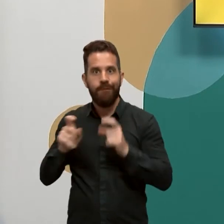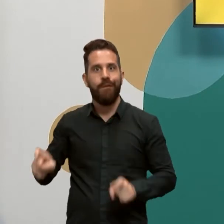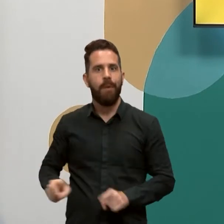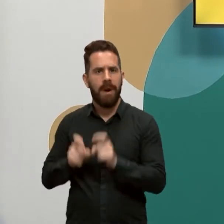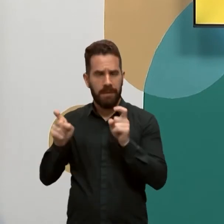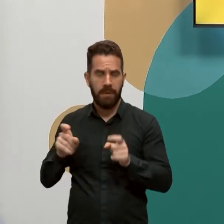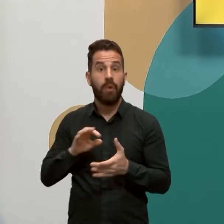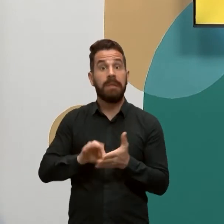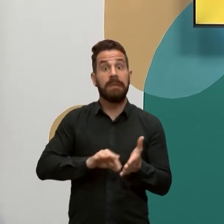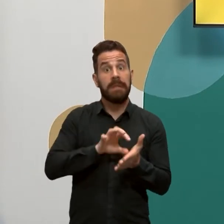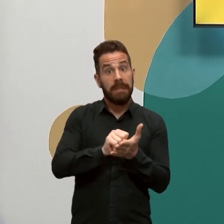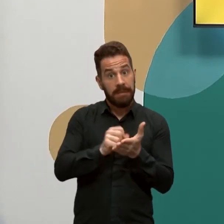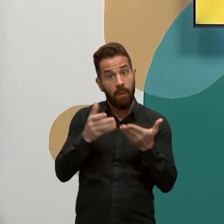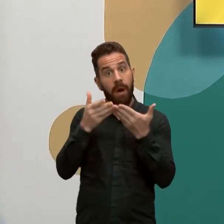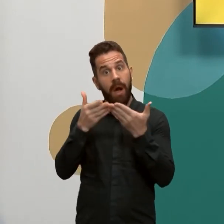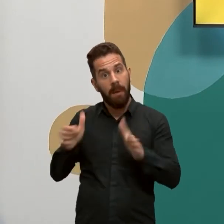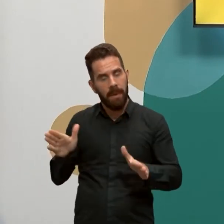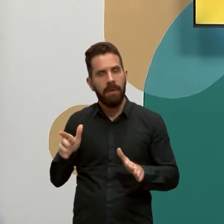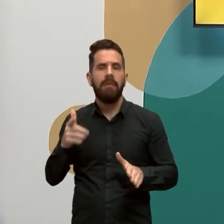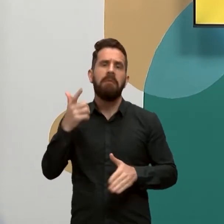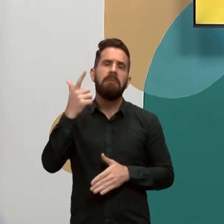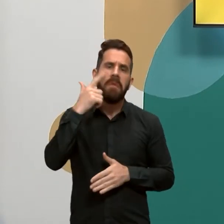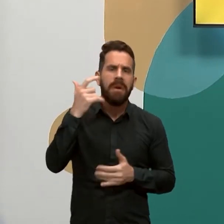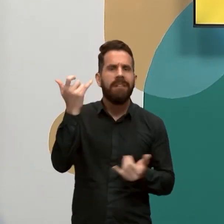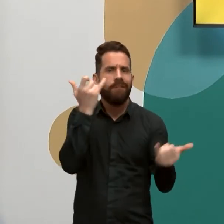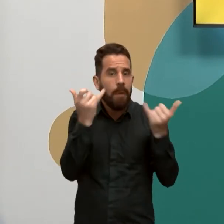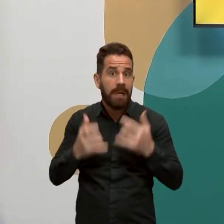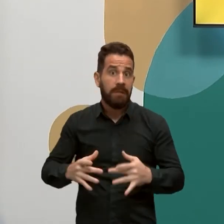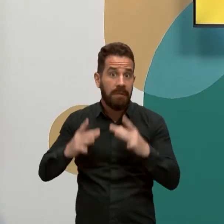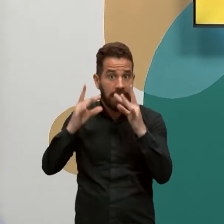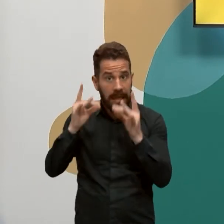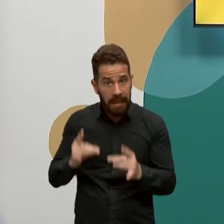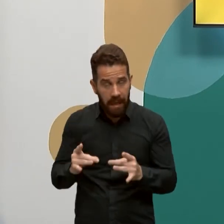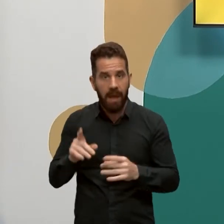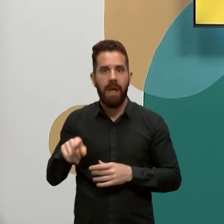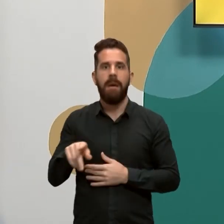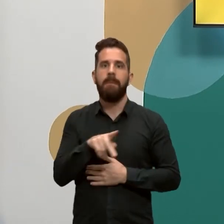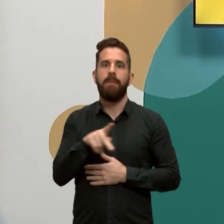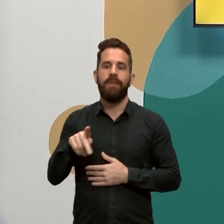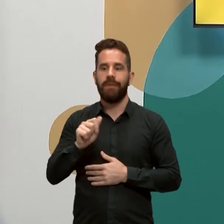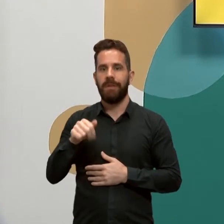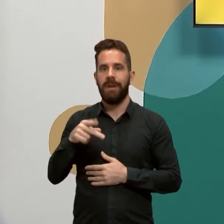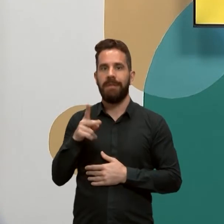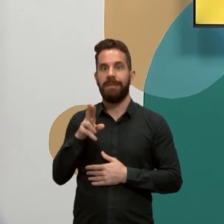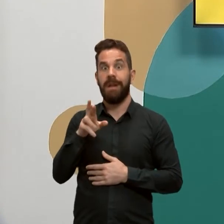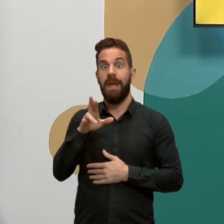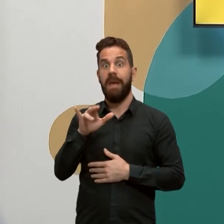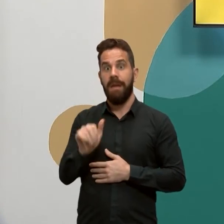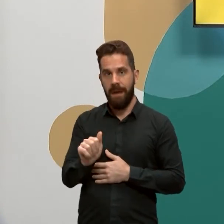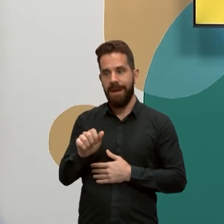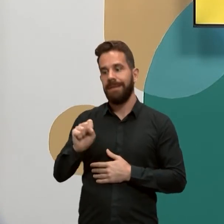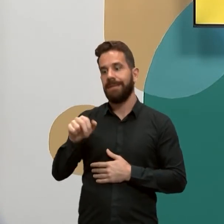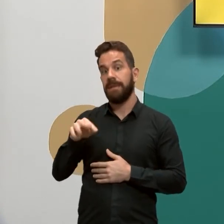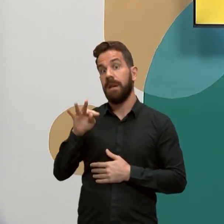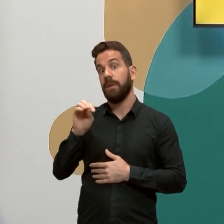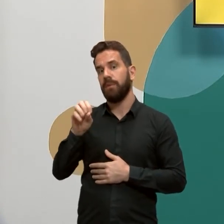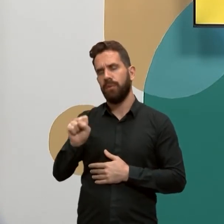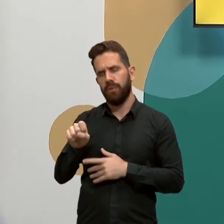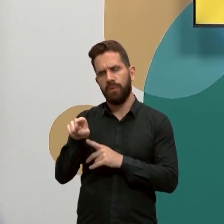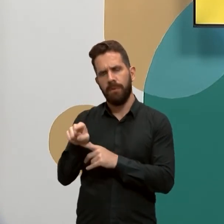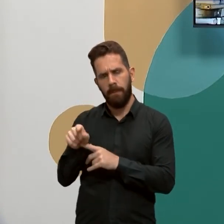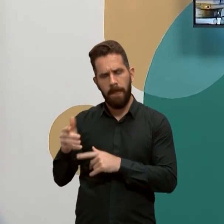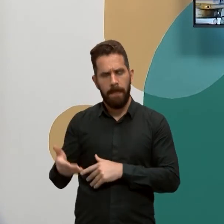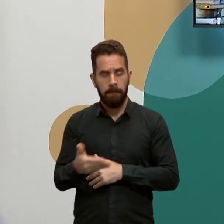estão abertas e quem traz mais informações para a gente é a professora Andréia dos Santos. A Andréia é uma